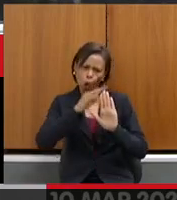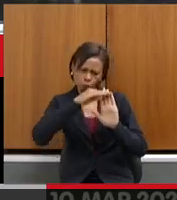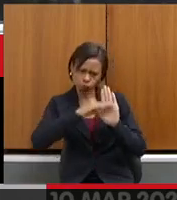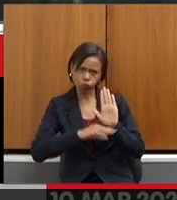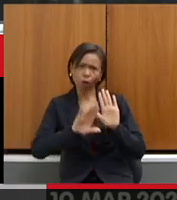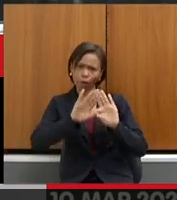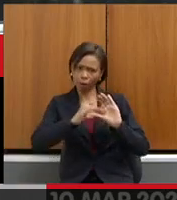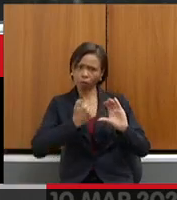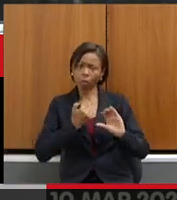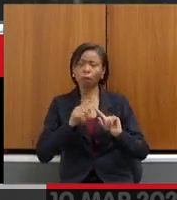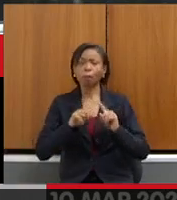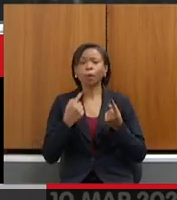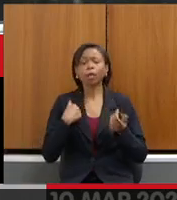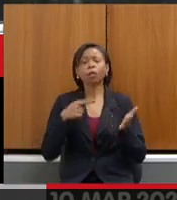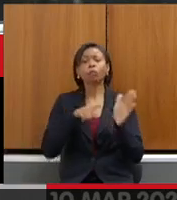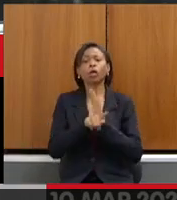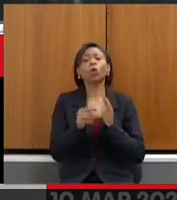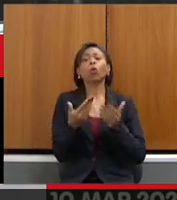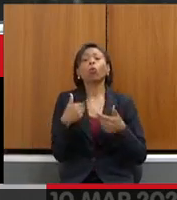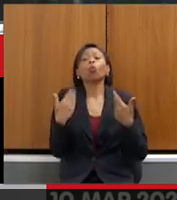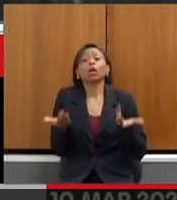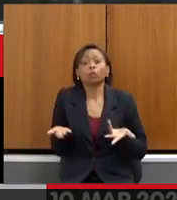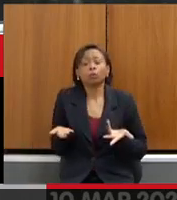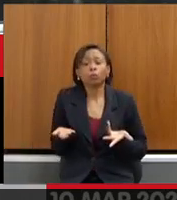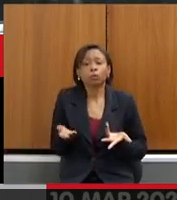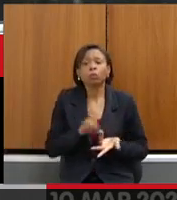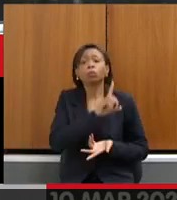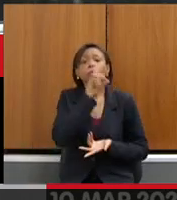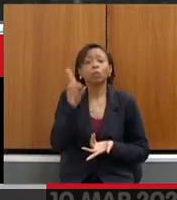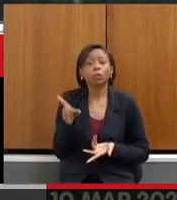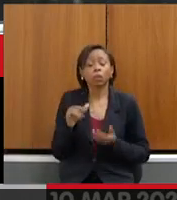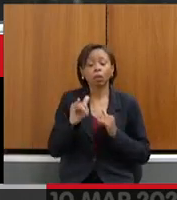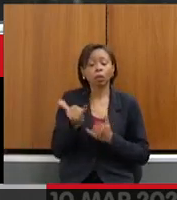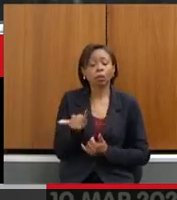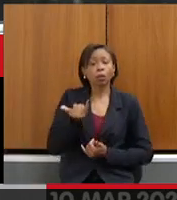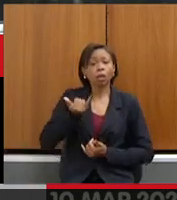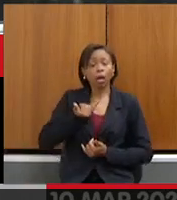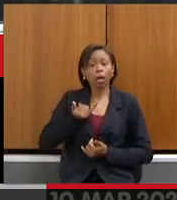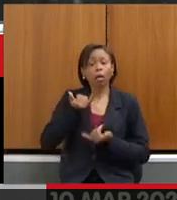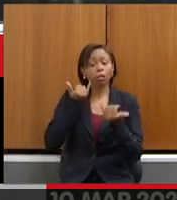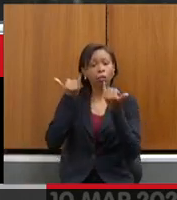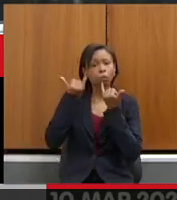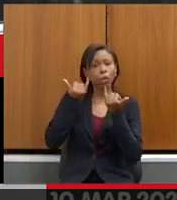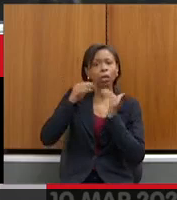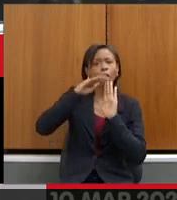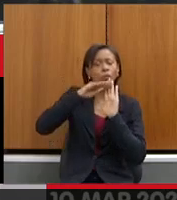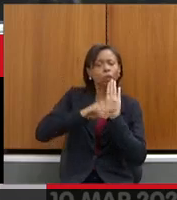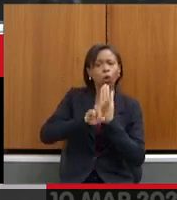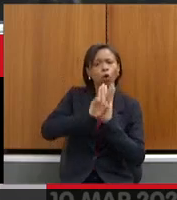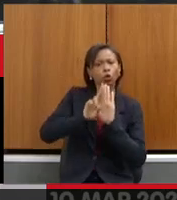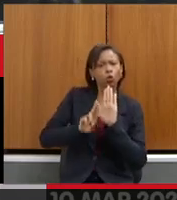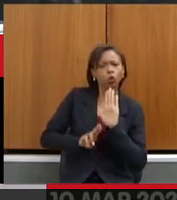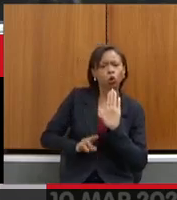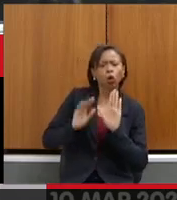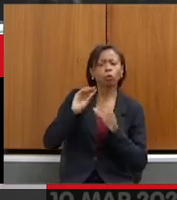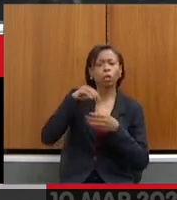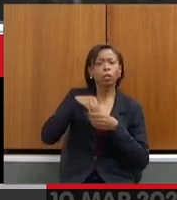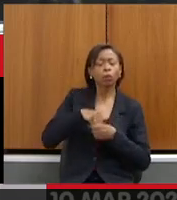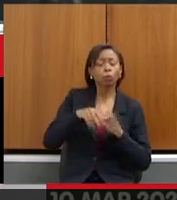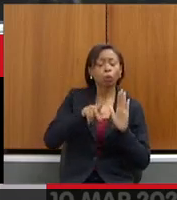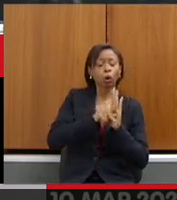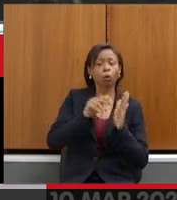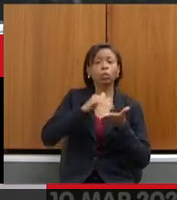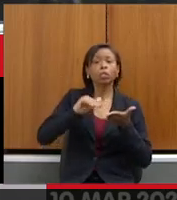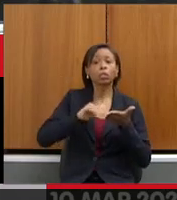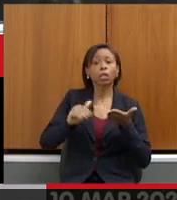saber E você lência qual a previsão para que a gente tem esses dados essas informações na secretaria e possa disponibilizar para todos os